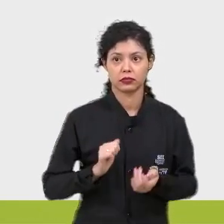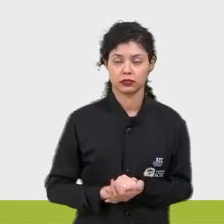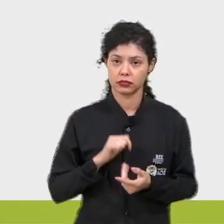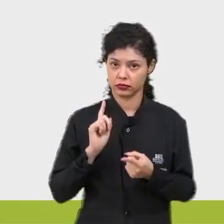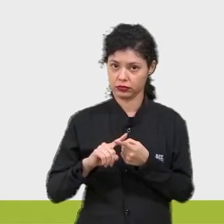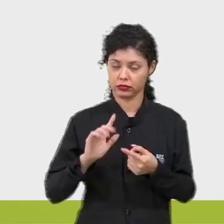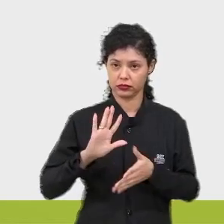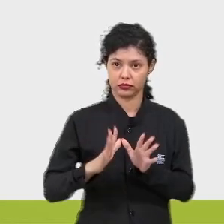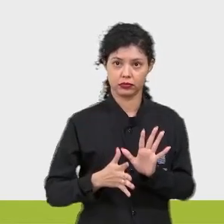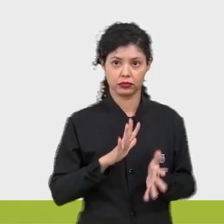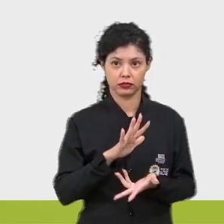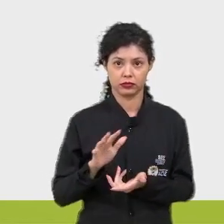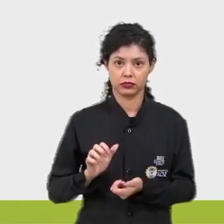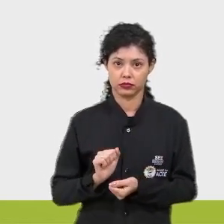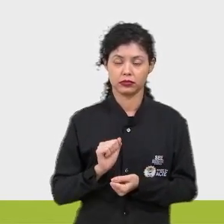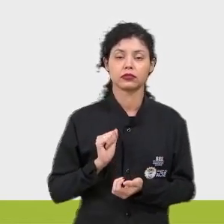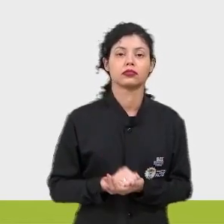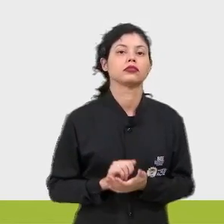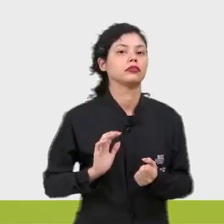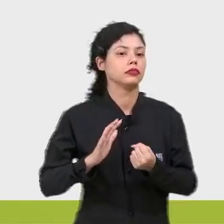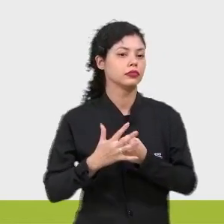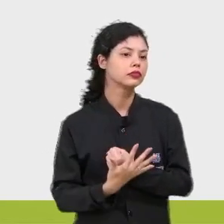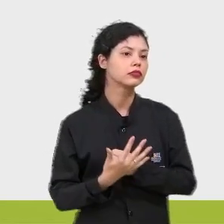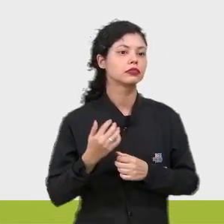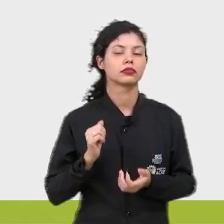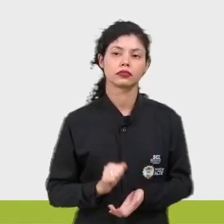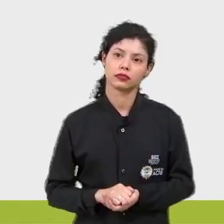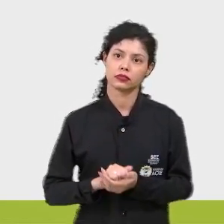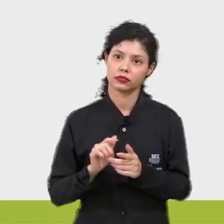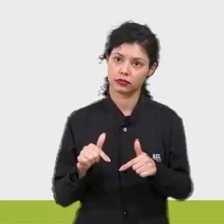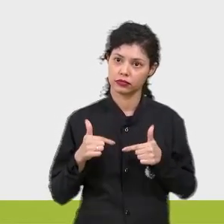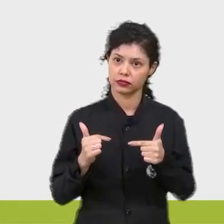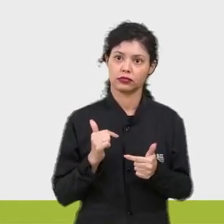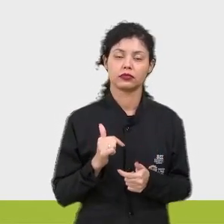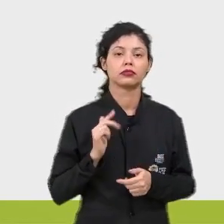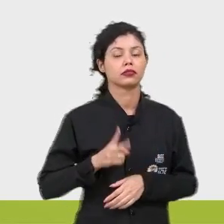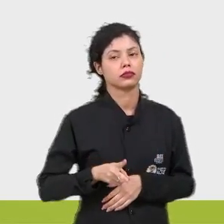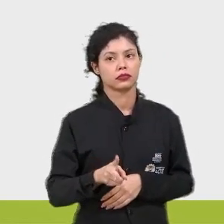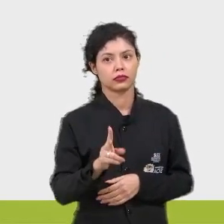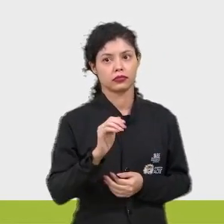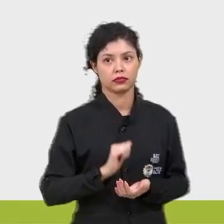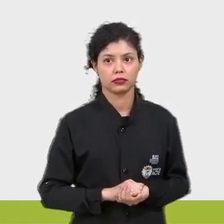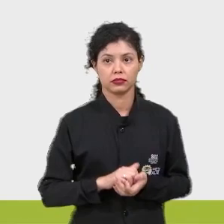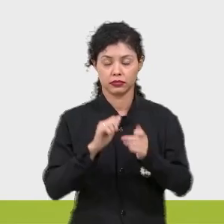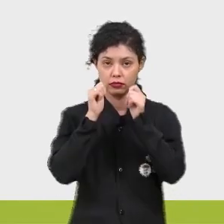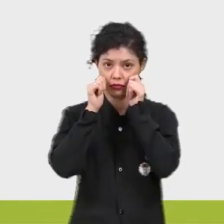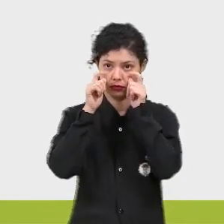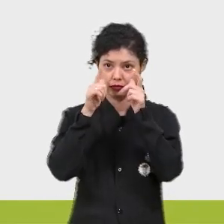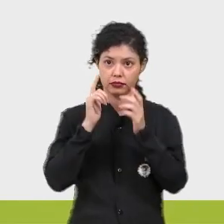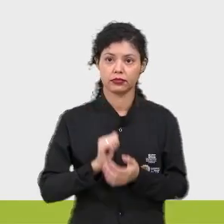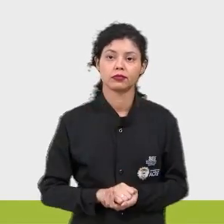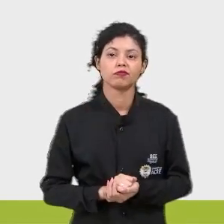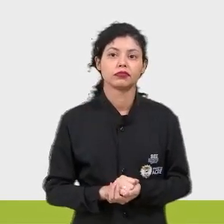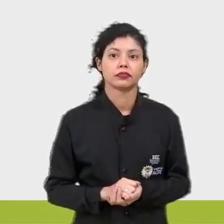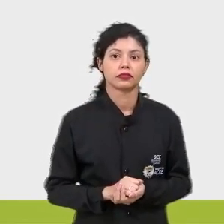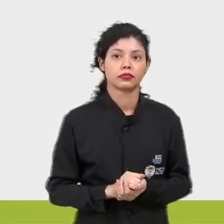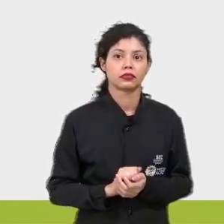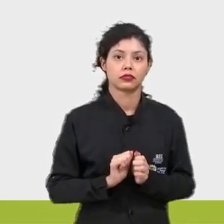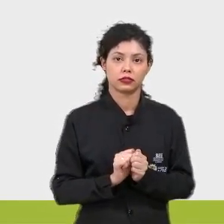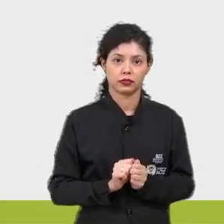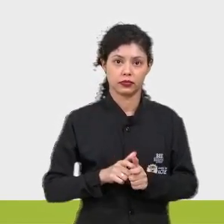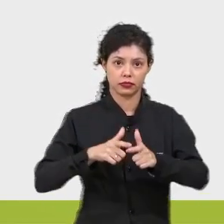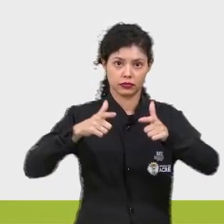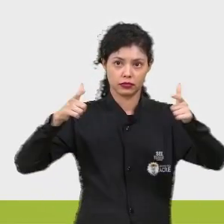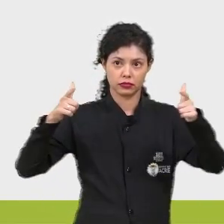conta da pandemia de Covid-19, a Defensoria Pública alerta para o